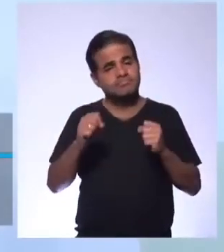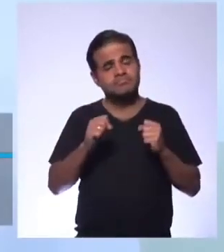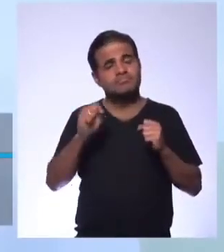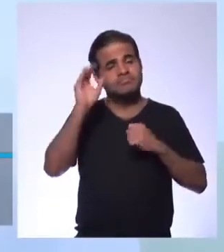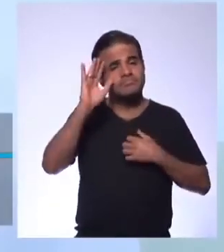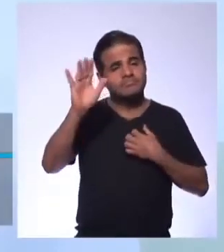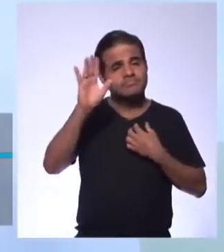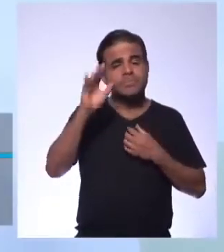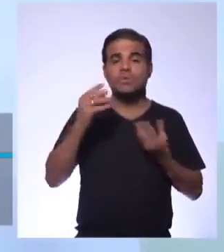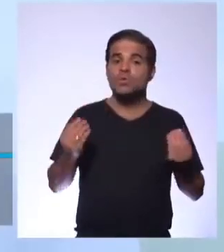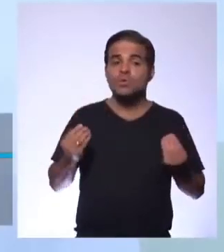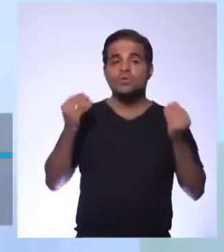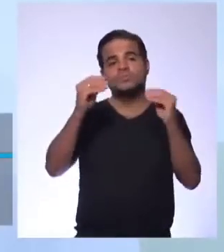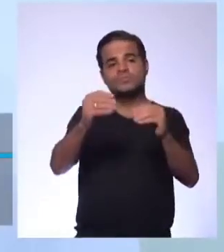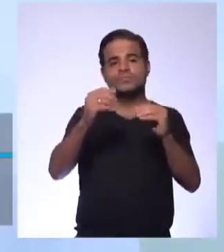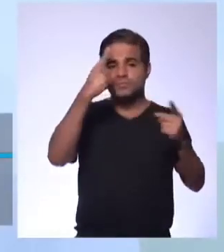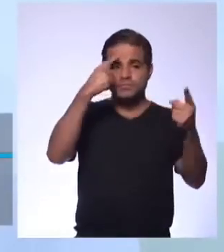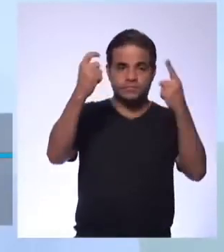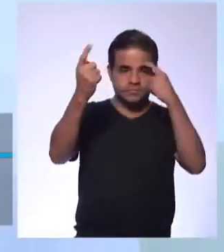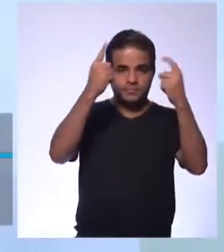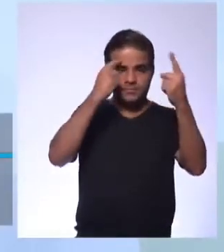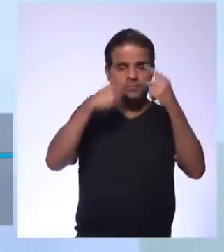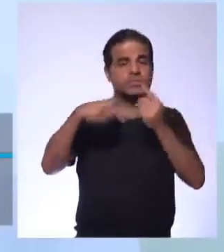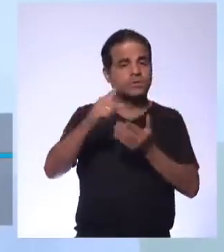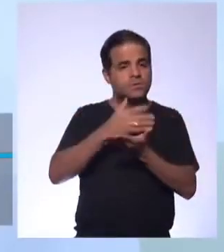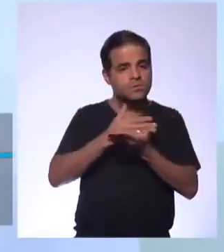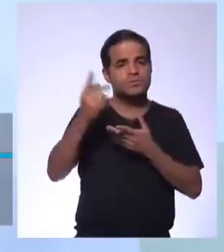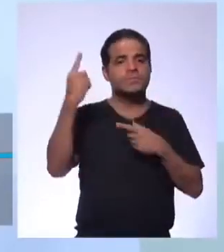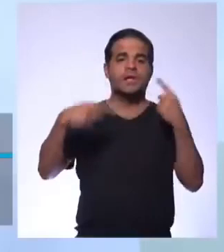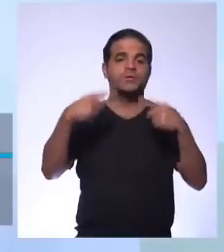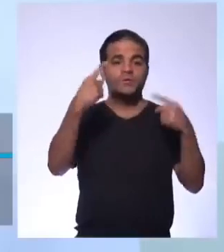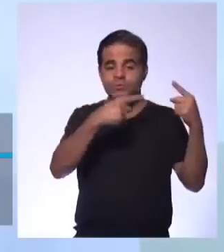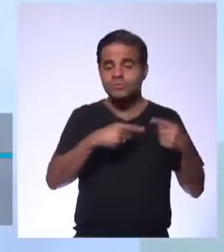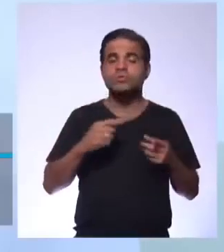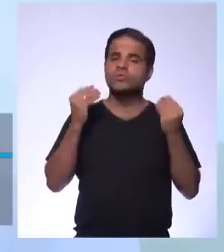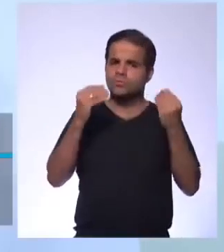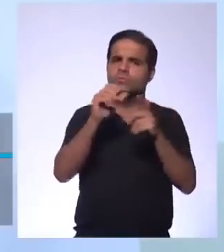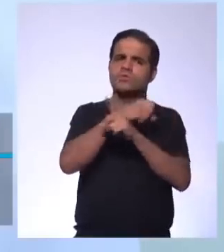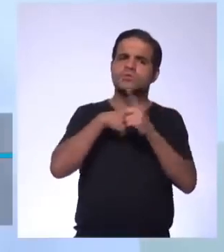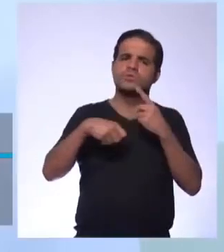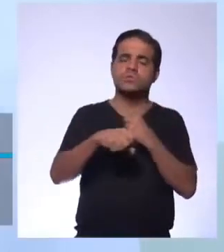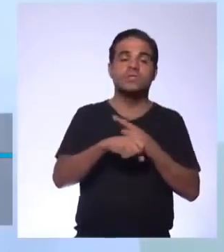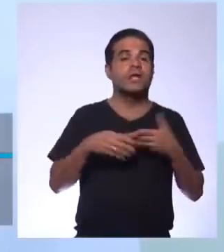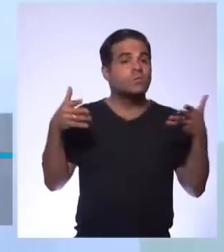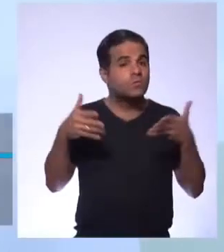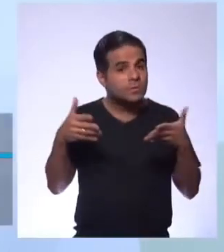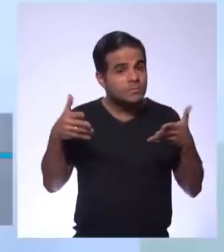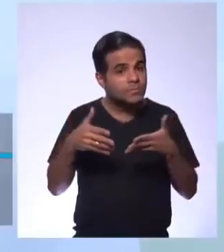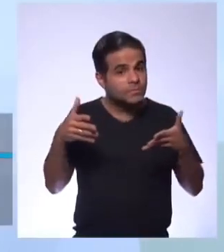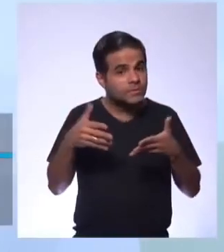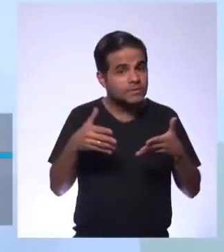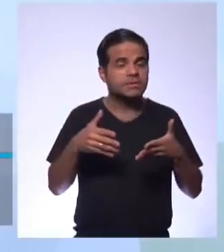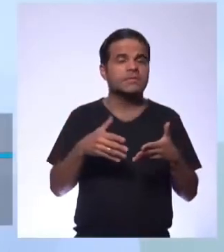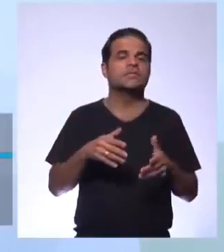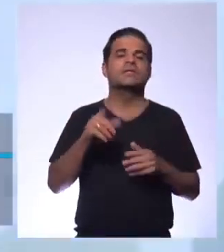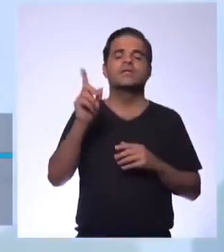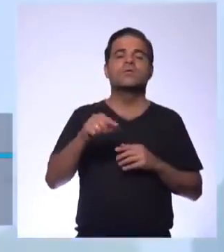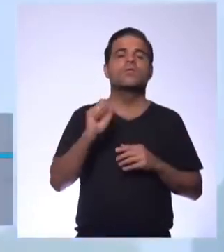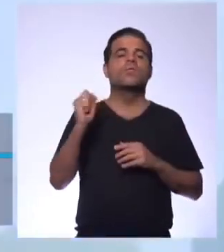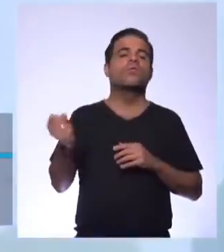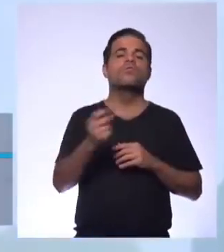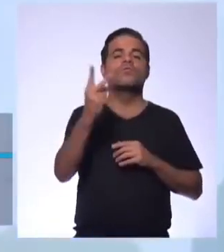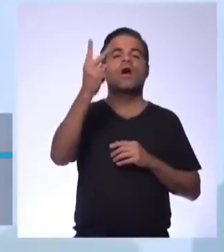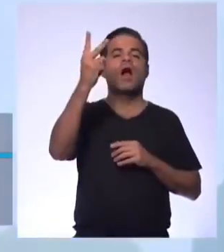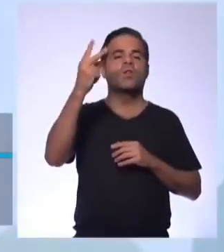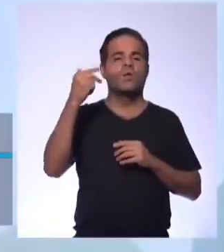pensar. Eu estou jogando as ideias para a gente começar a discutir. E eu coloquei sociedade contemporânea, contemporânea. Então, qual o